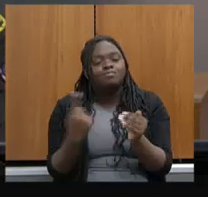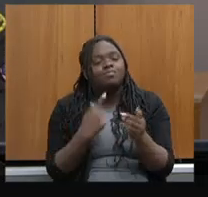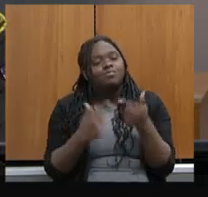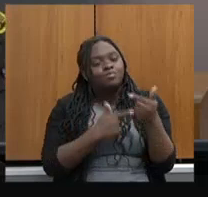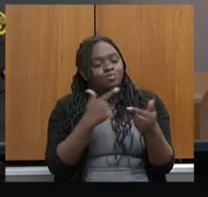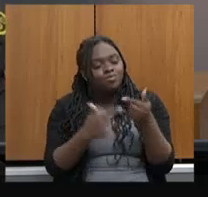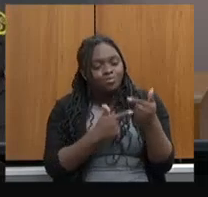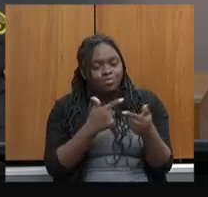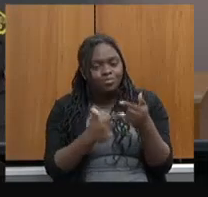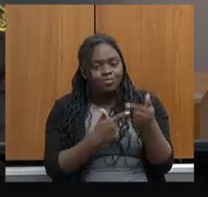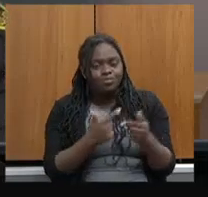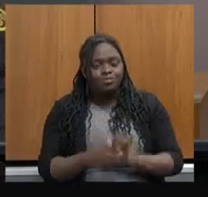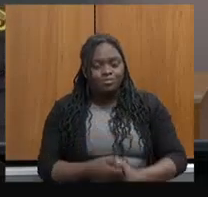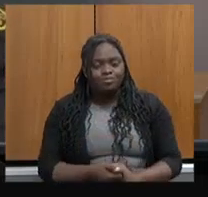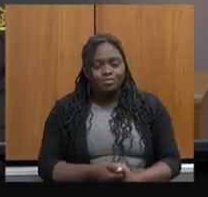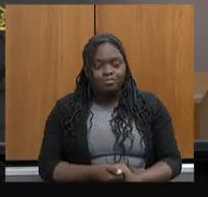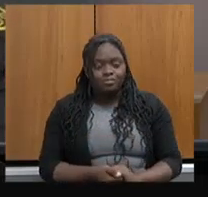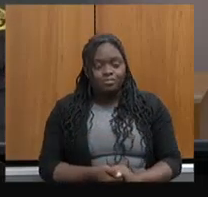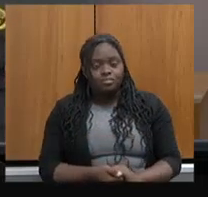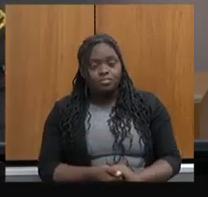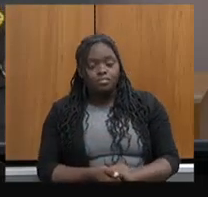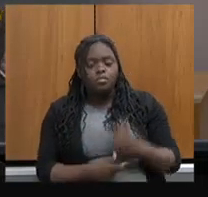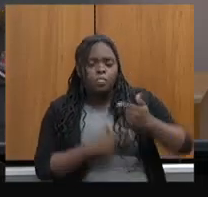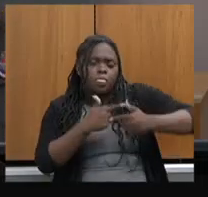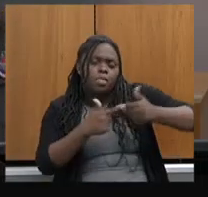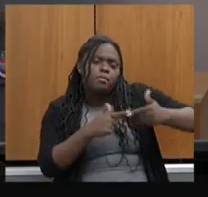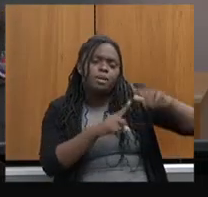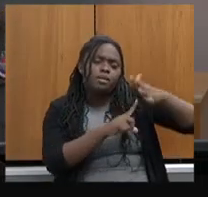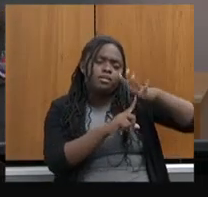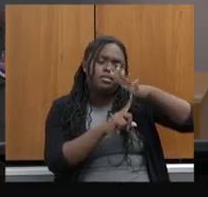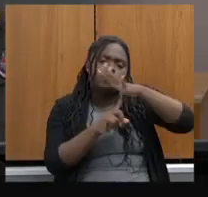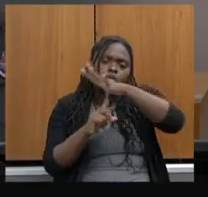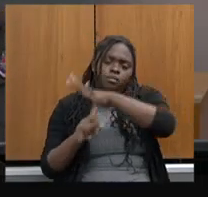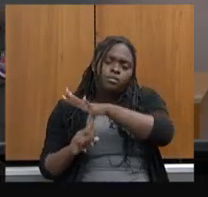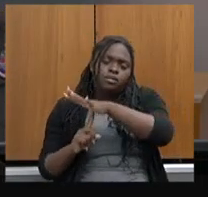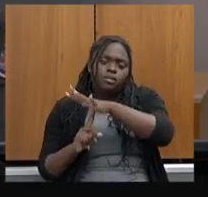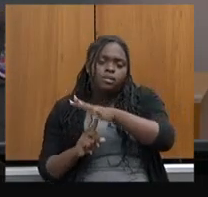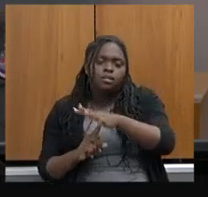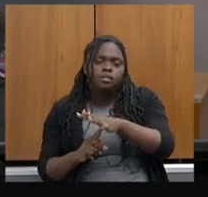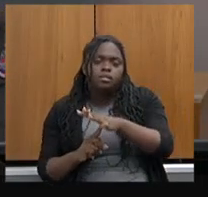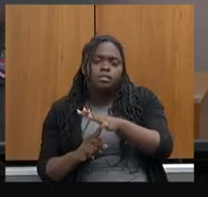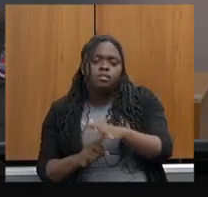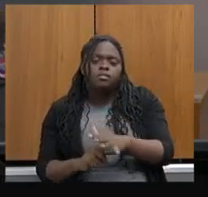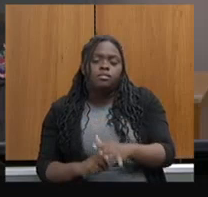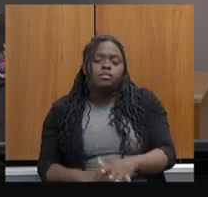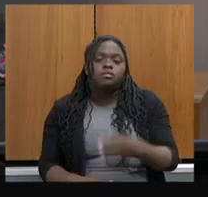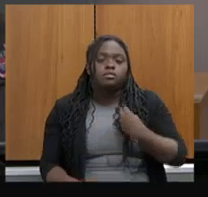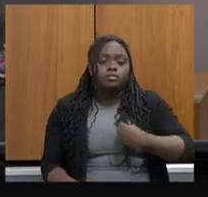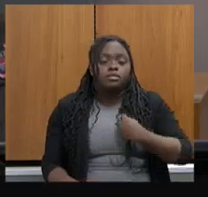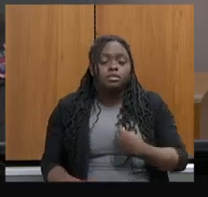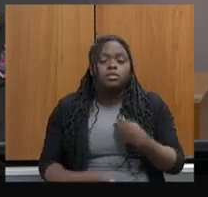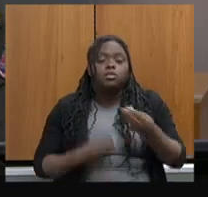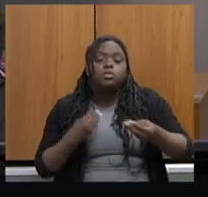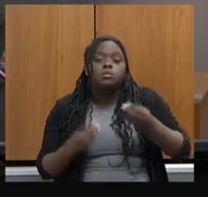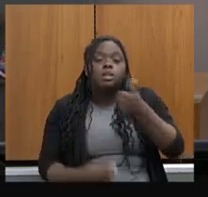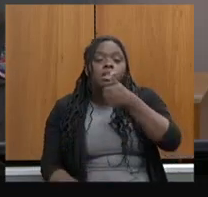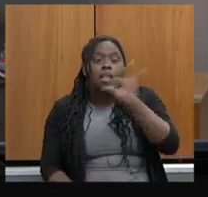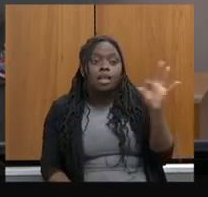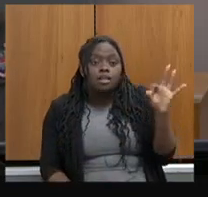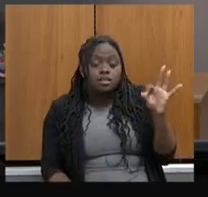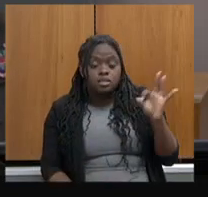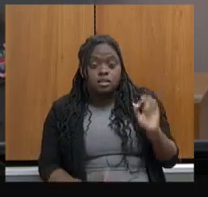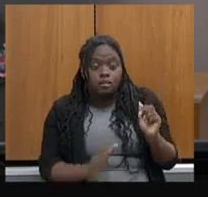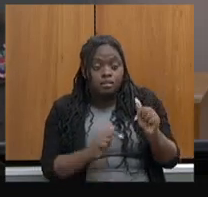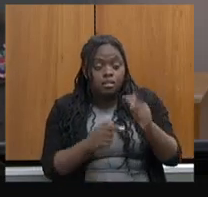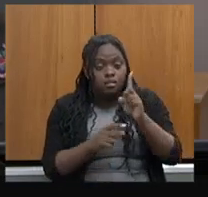serviço aéreo de suporte aéreo avançado de vida que foram 10 ocorrências